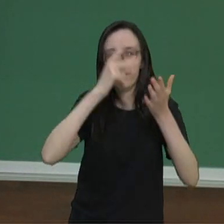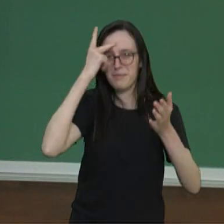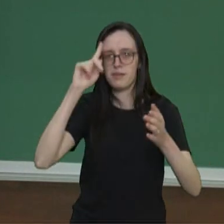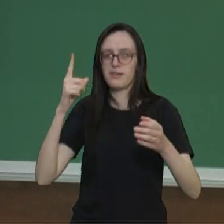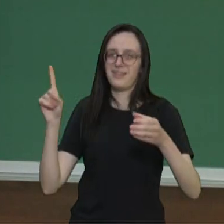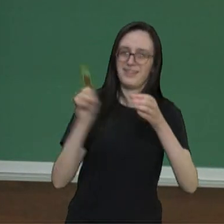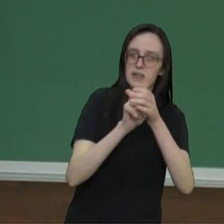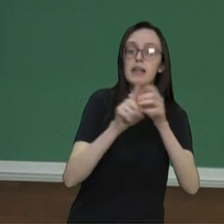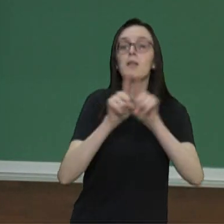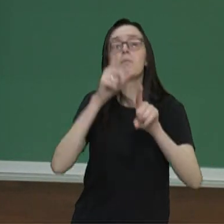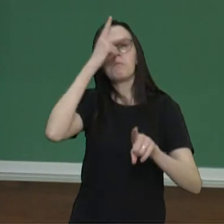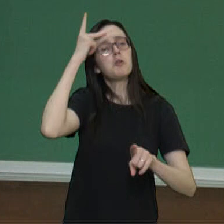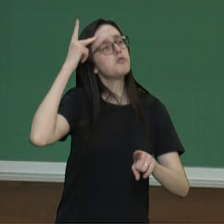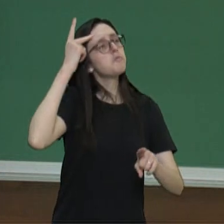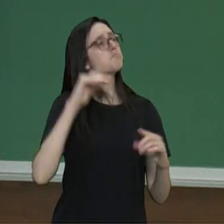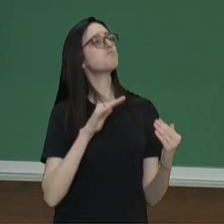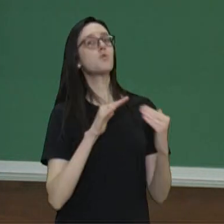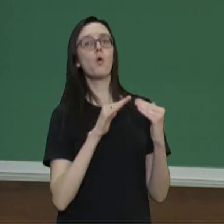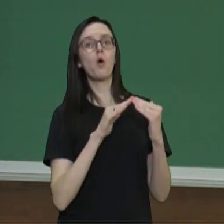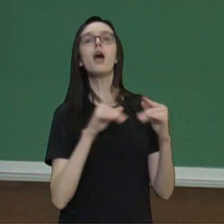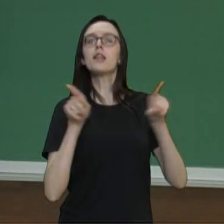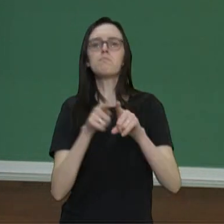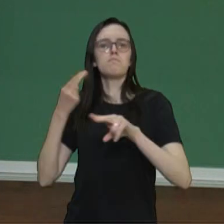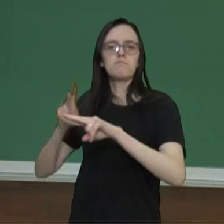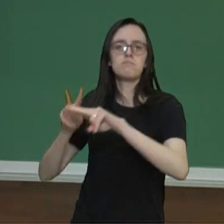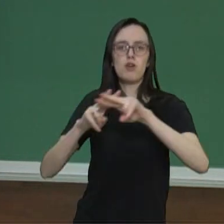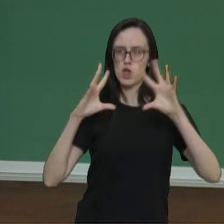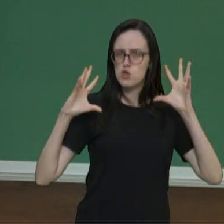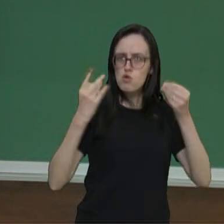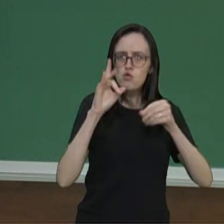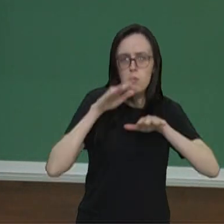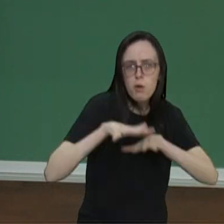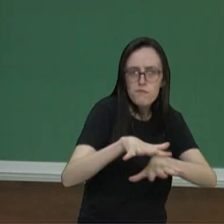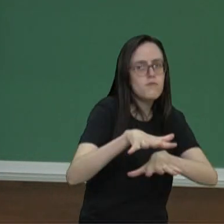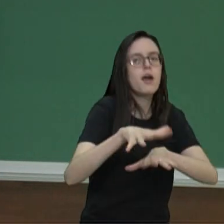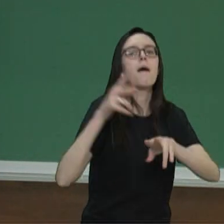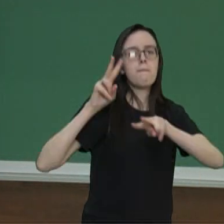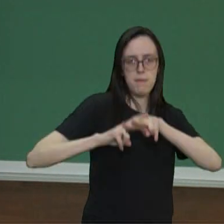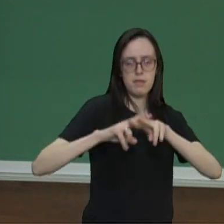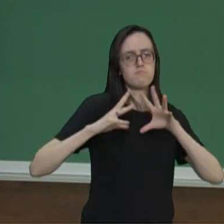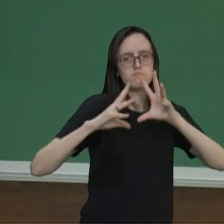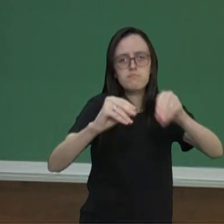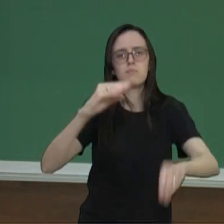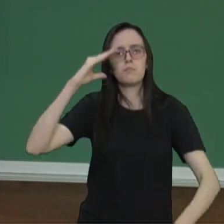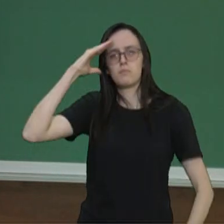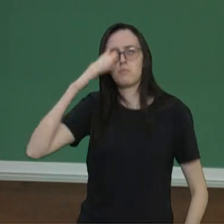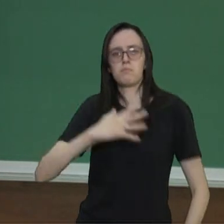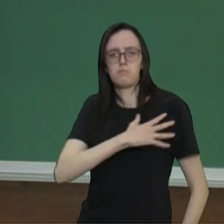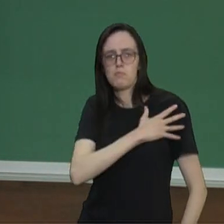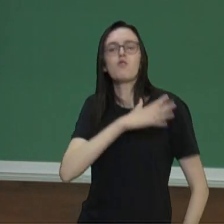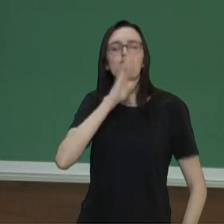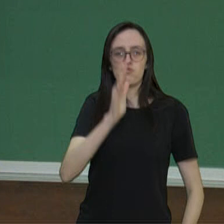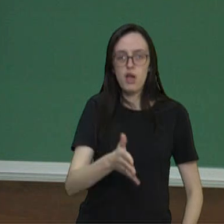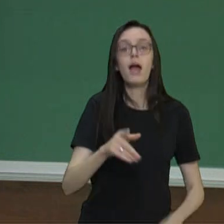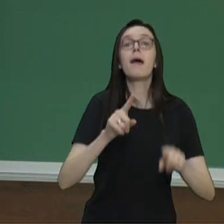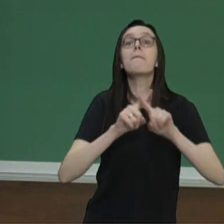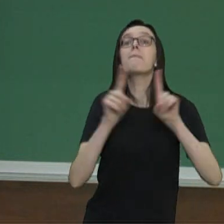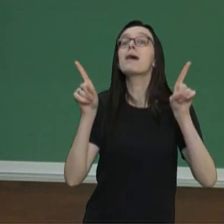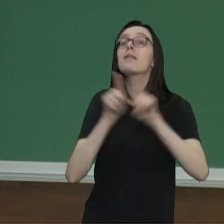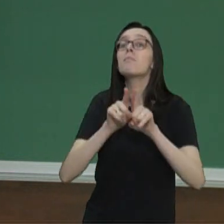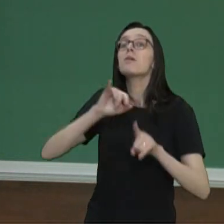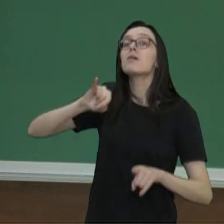da ANL. Então ele não só prendeu quem estava no movimento, os militares, quem foi para a ação. O